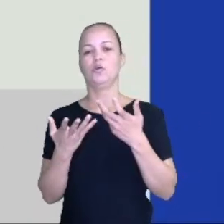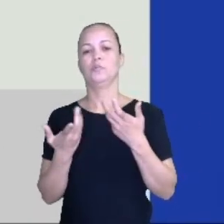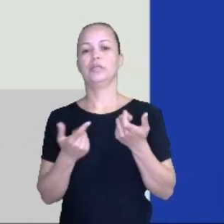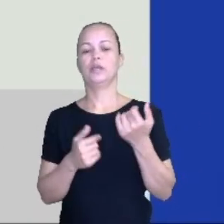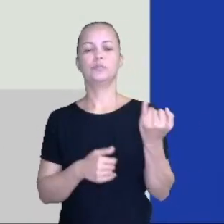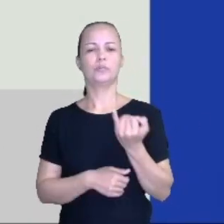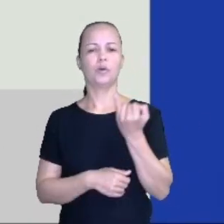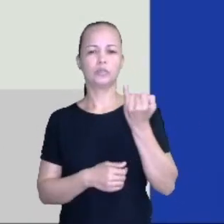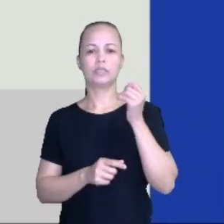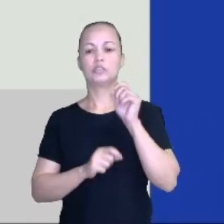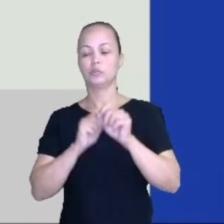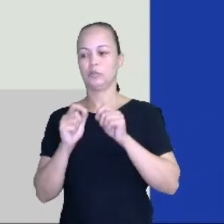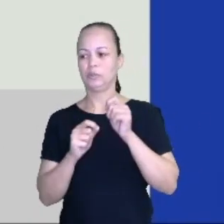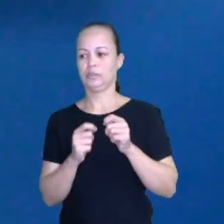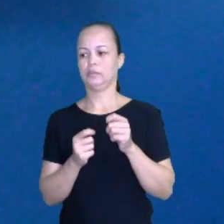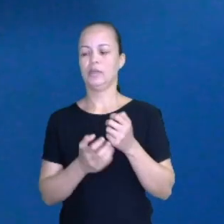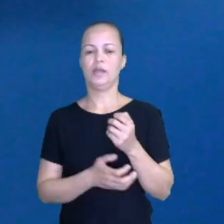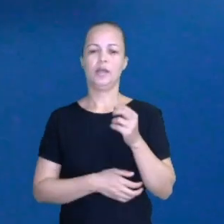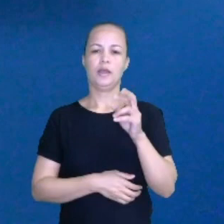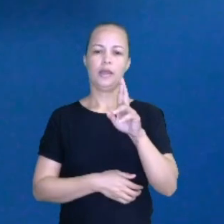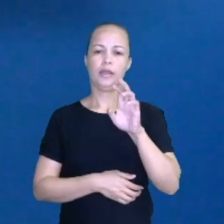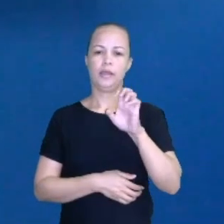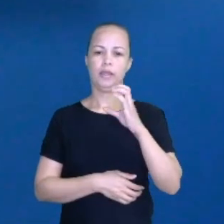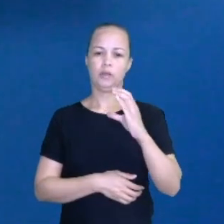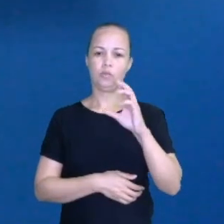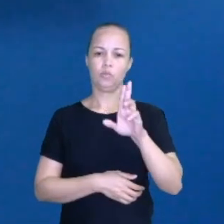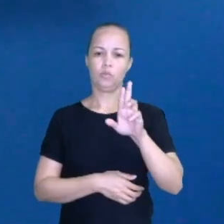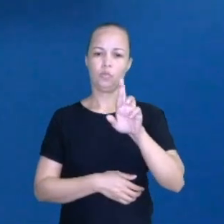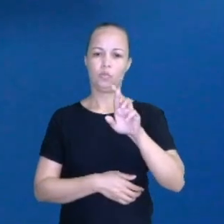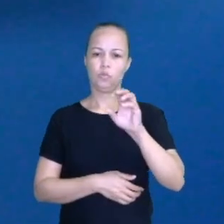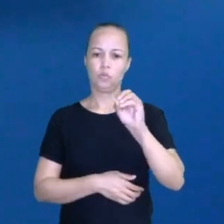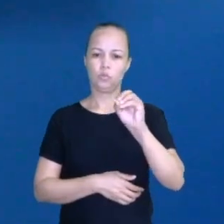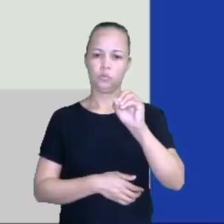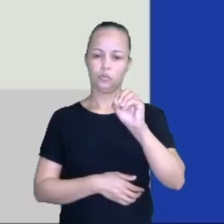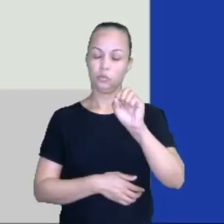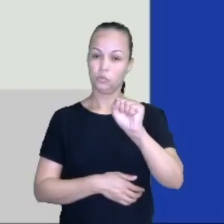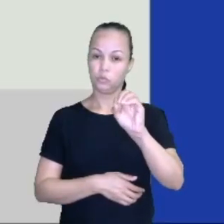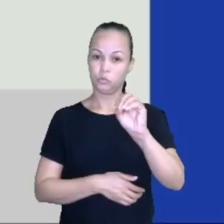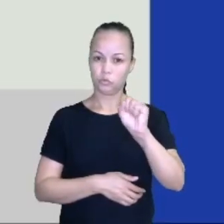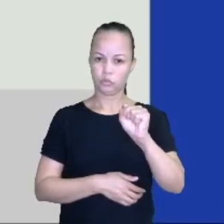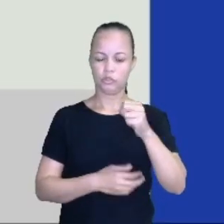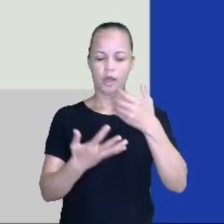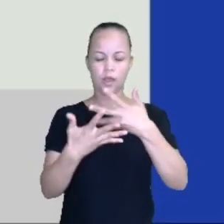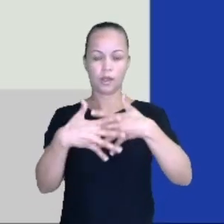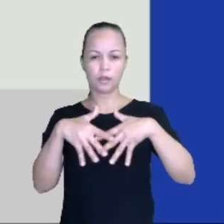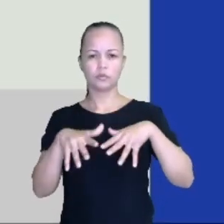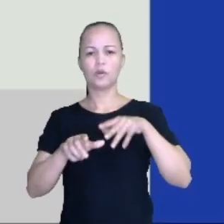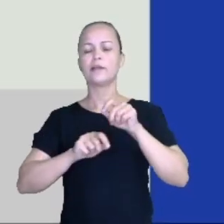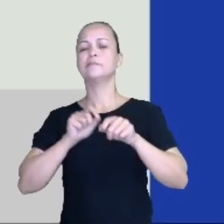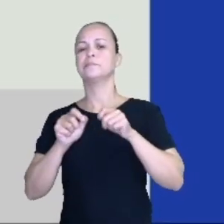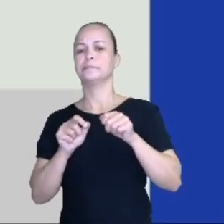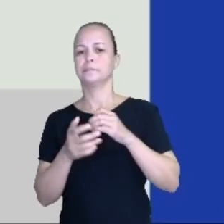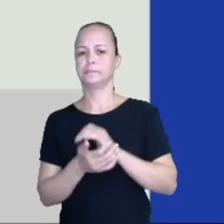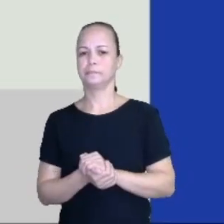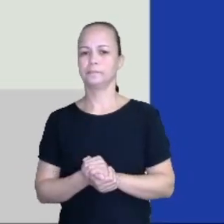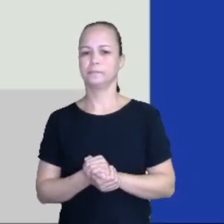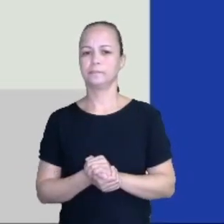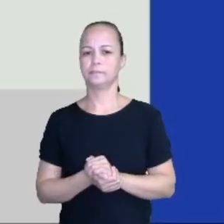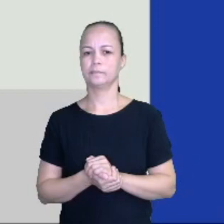recursos naturais. O que são recursos naturais? Recursos